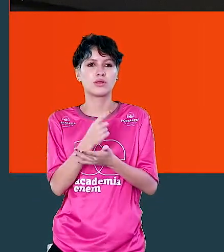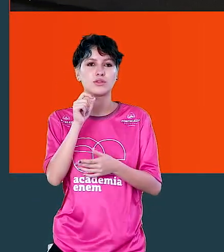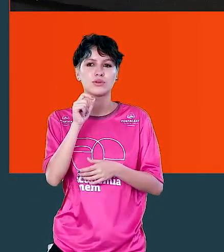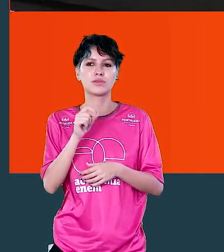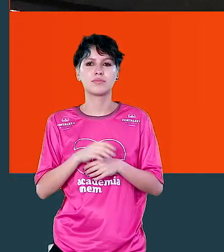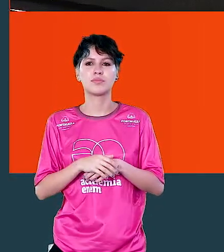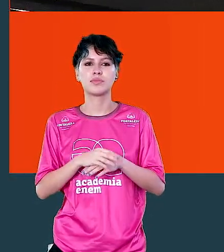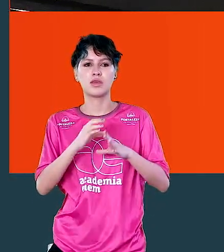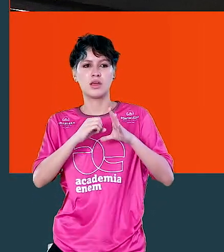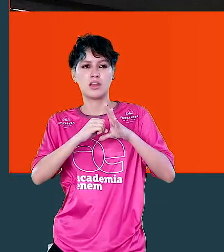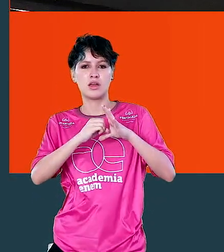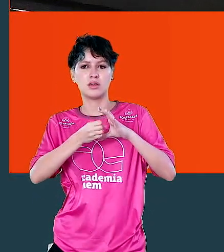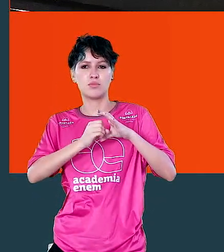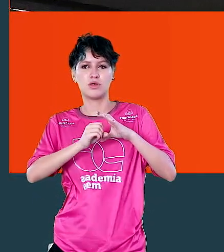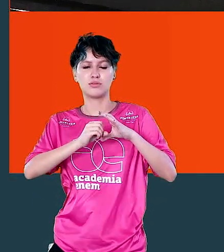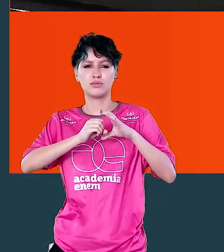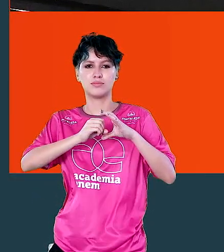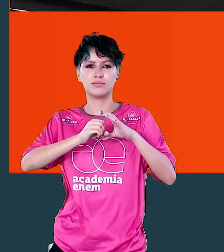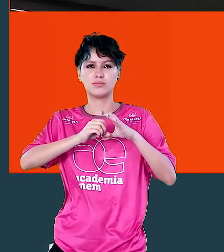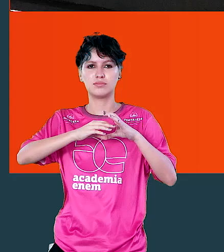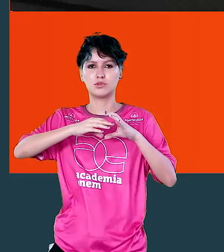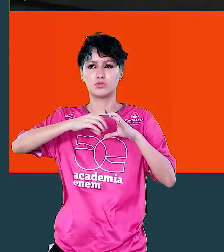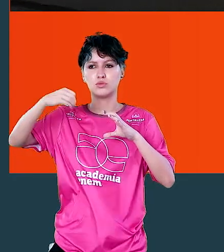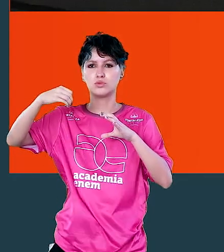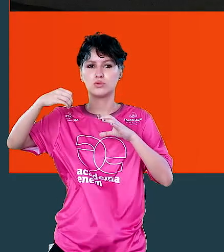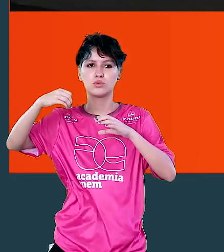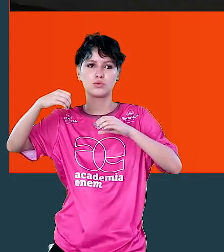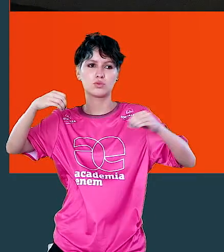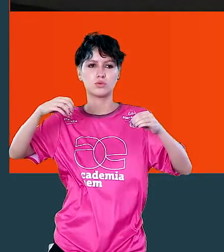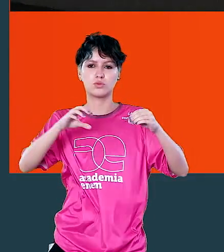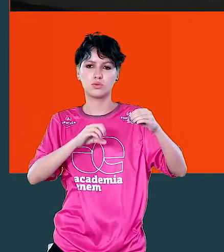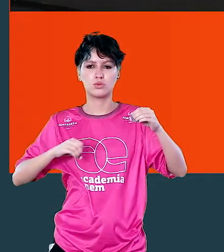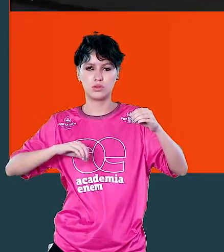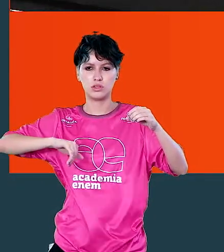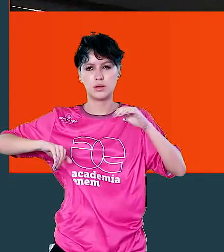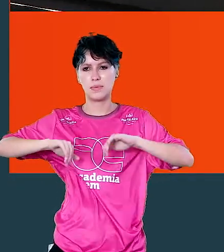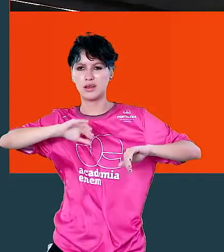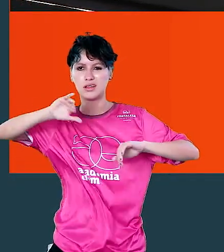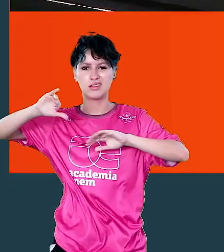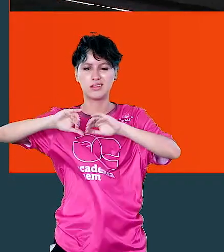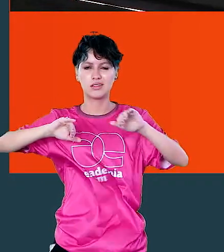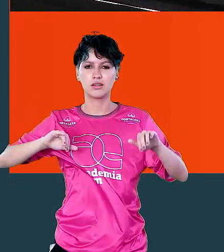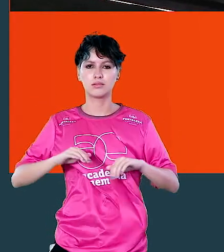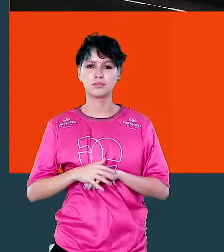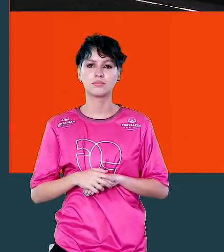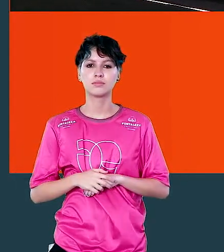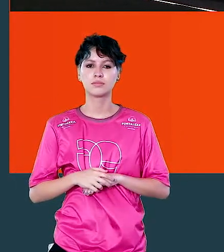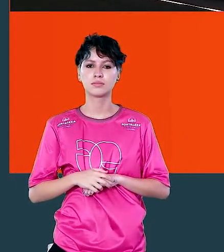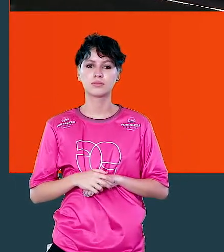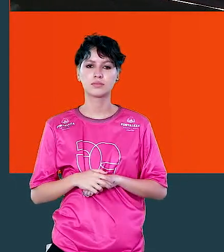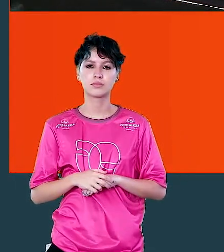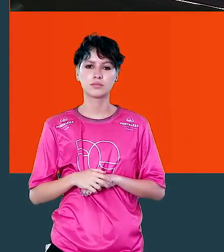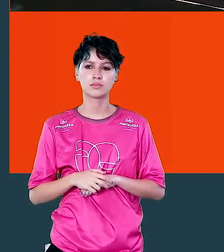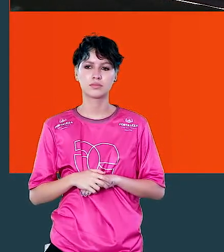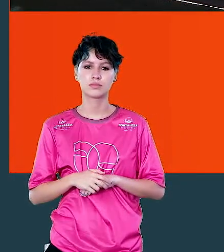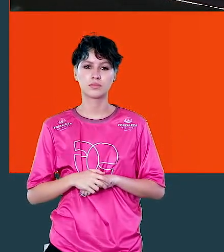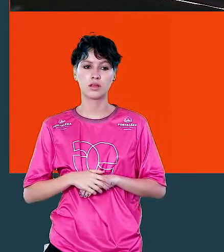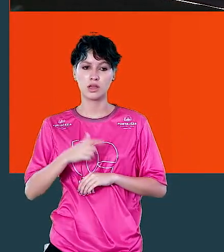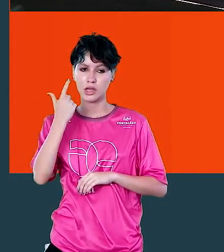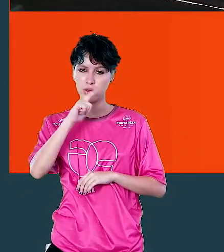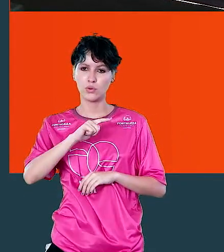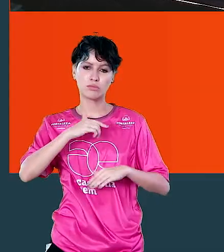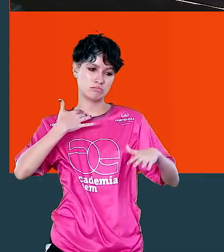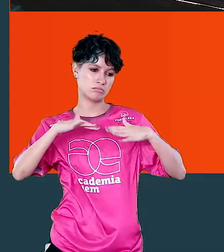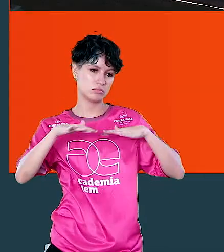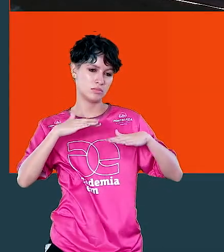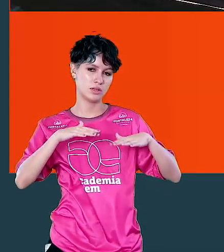Separadas. Ei, cara, eu consigo fazer esse movimento aqui de boa, de uma ponta a outra do palco. O Shed, o que é que tem a ver isso? Porque